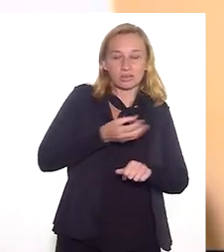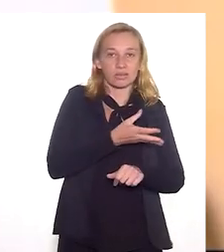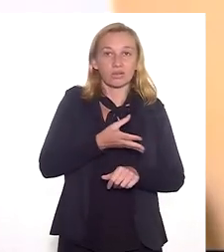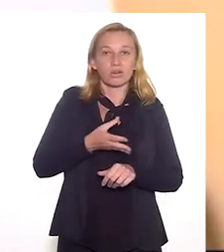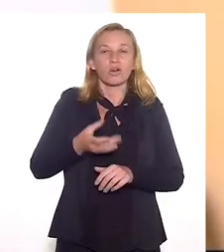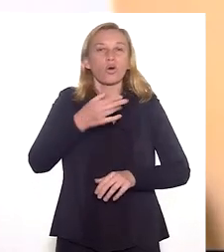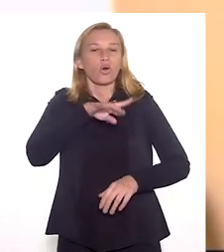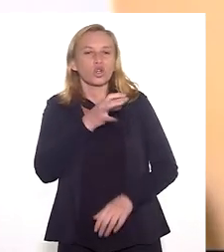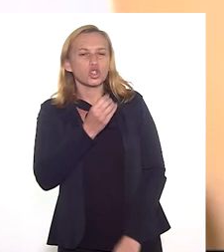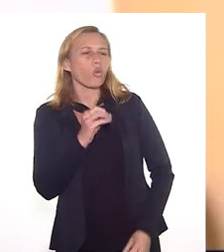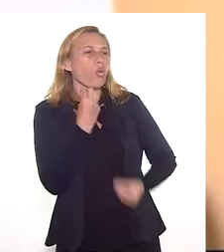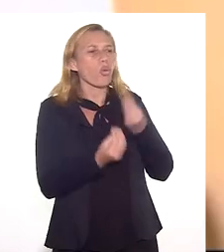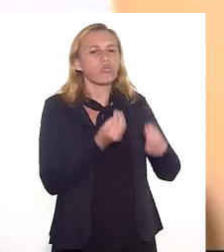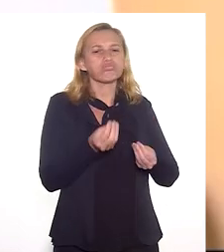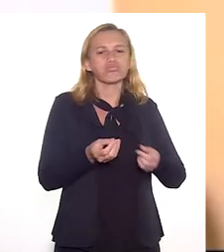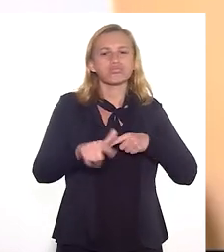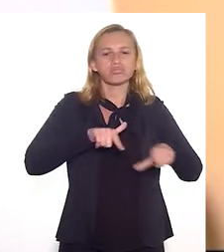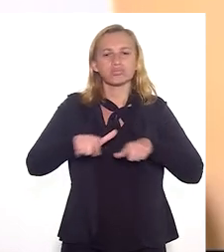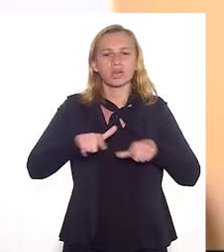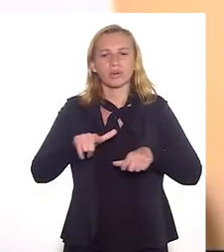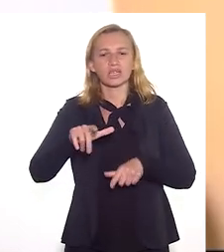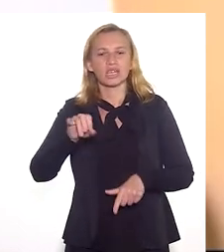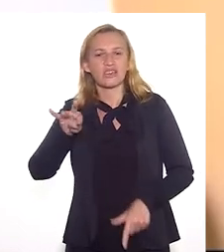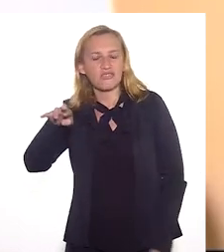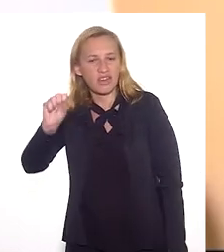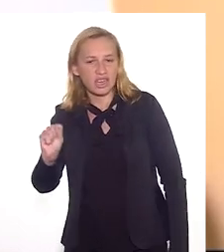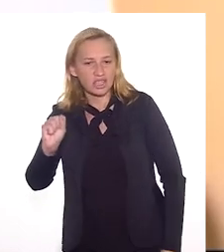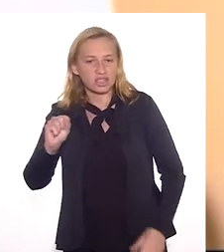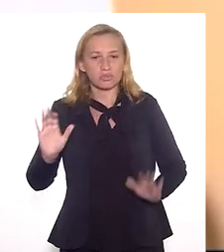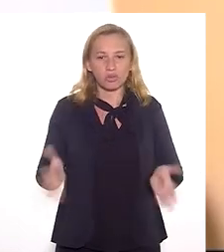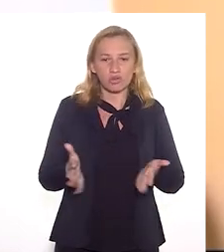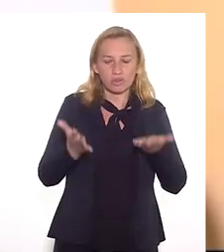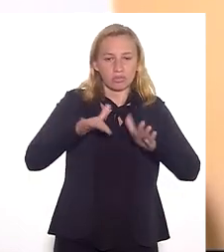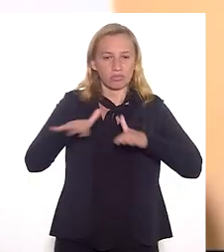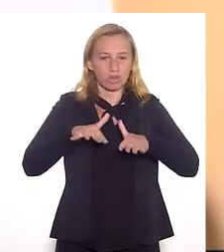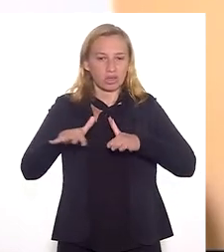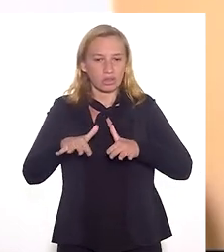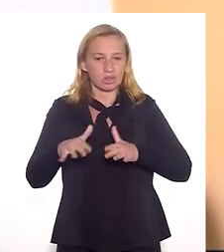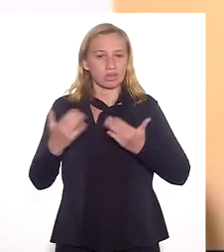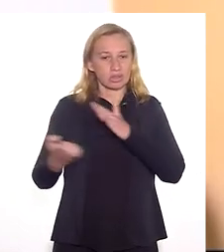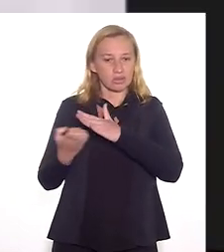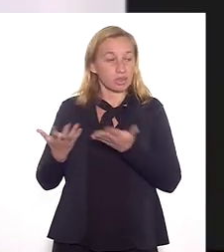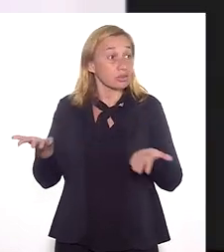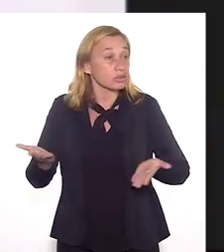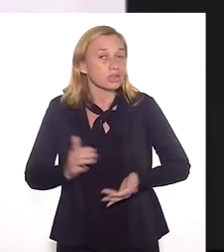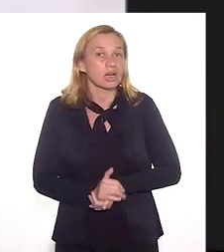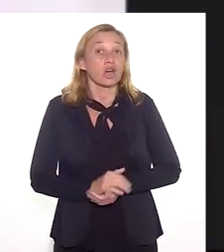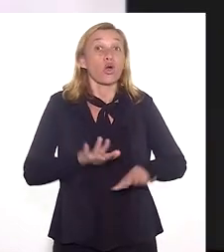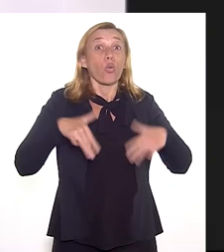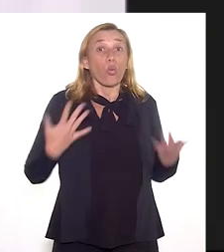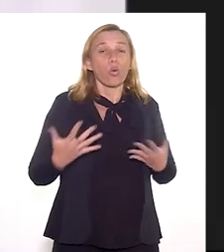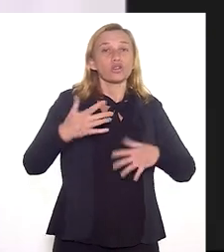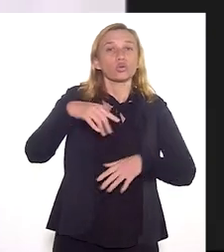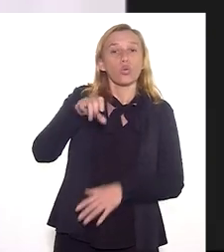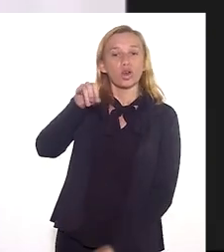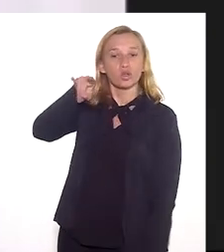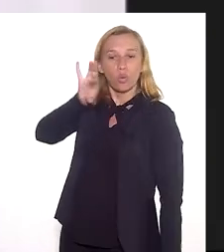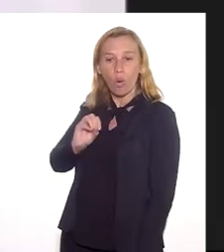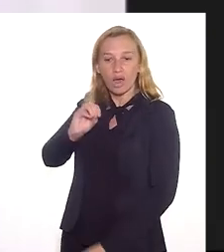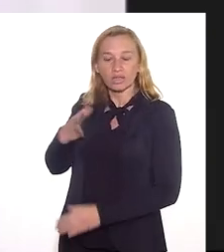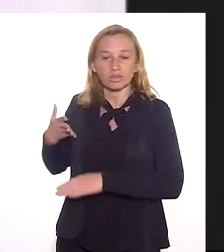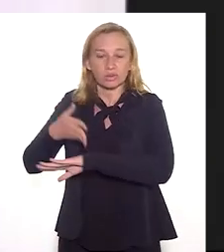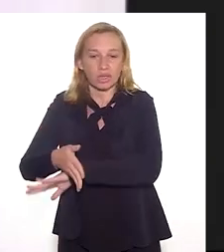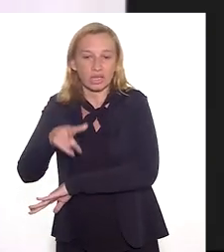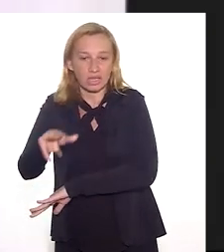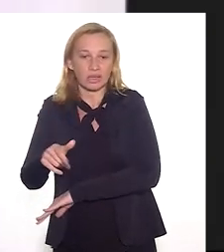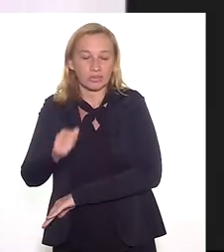tecnologia e à inovação. Rodrigo, como é que está sendo o trabalho da Invest Rio em mobilizar essas instituições? Quando o